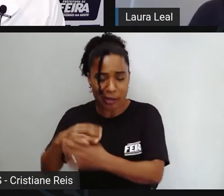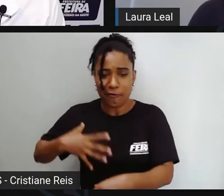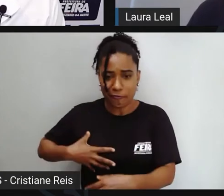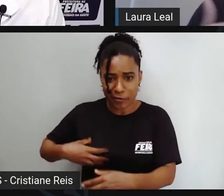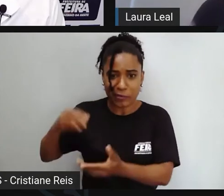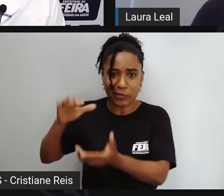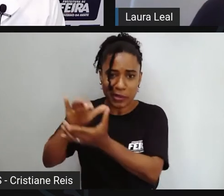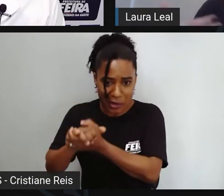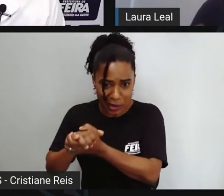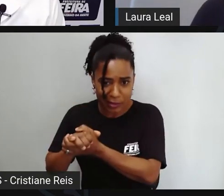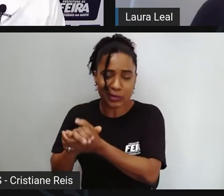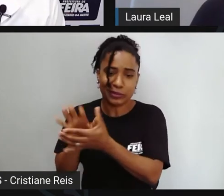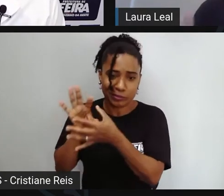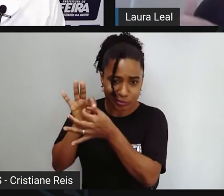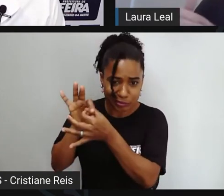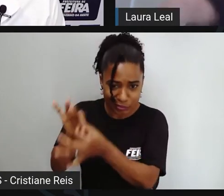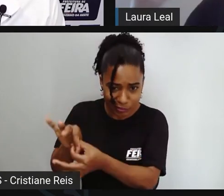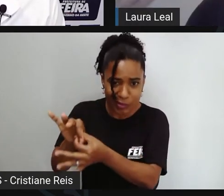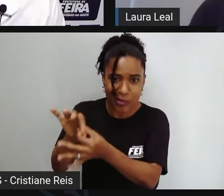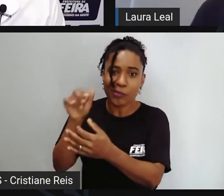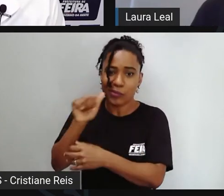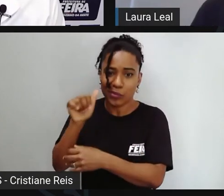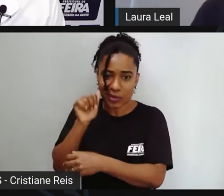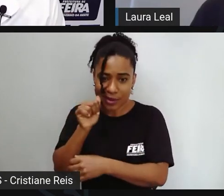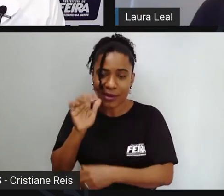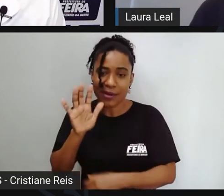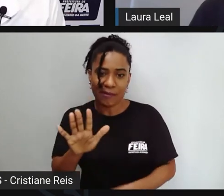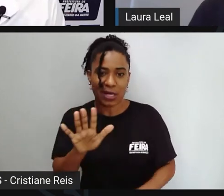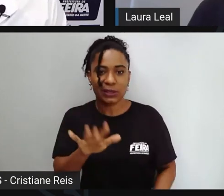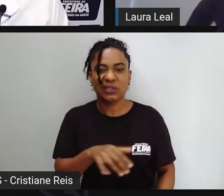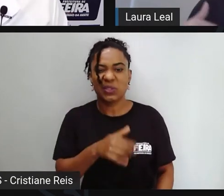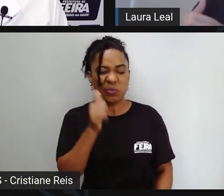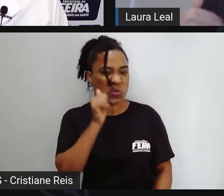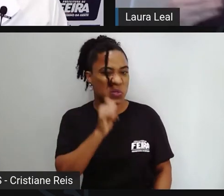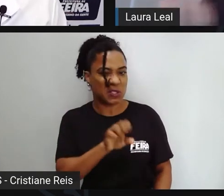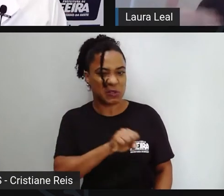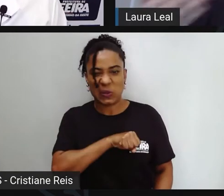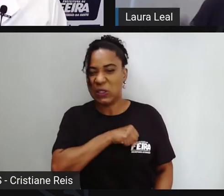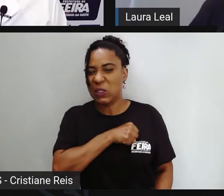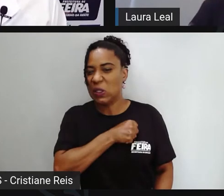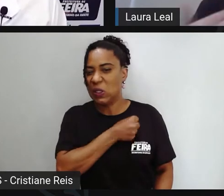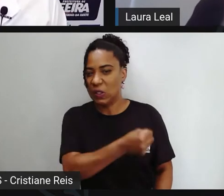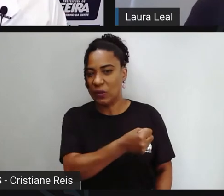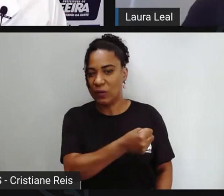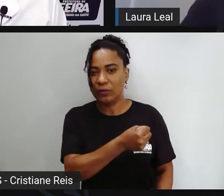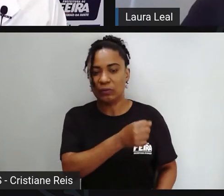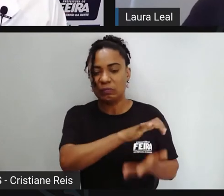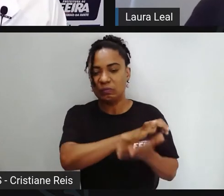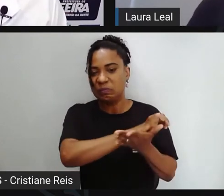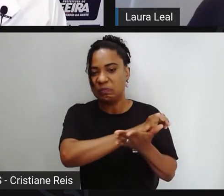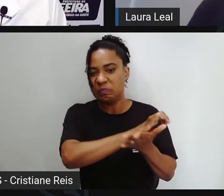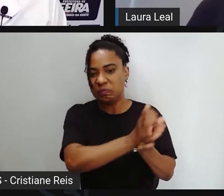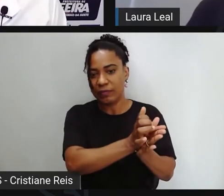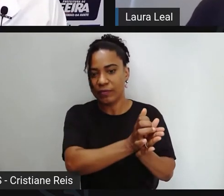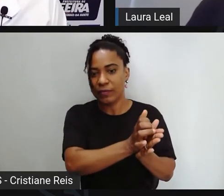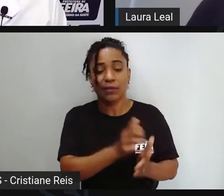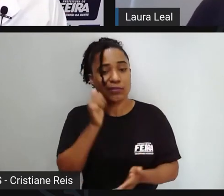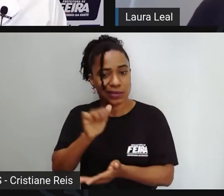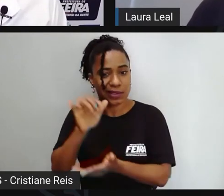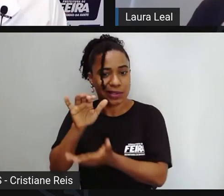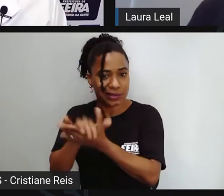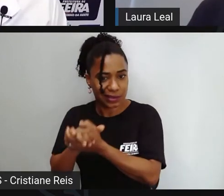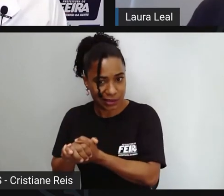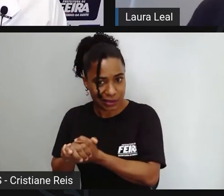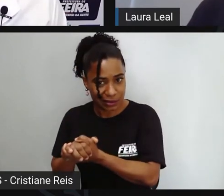com uma mulher e mesmo assim odiar o mundo feminino. Você vai ter uma mulher que vai ser sua esposa, mas você não gosta